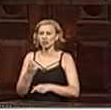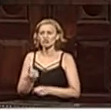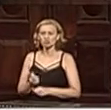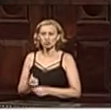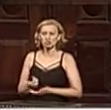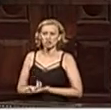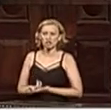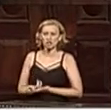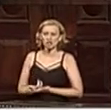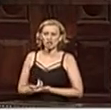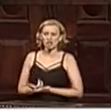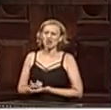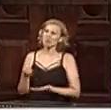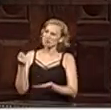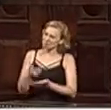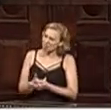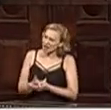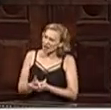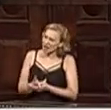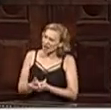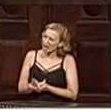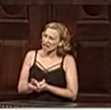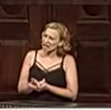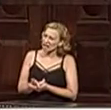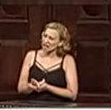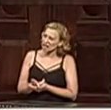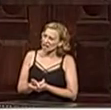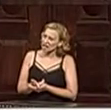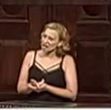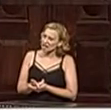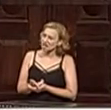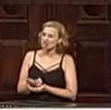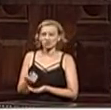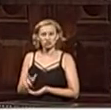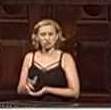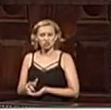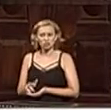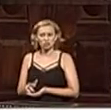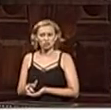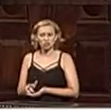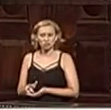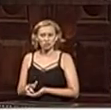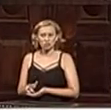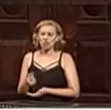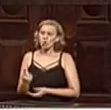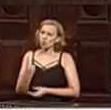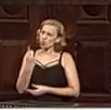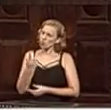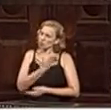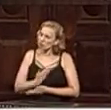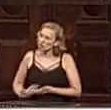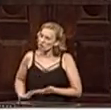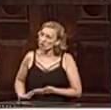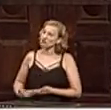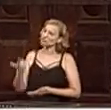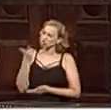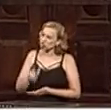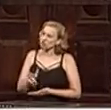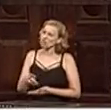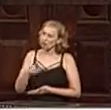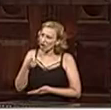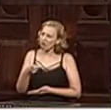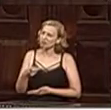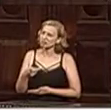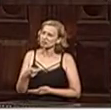E aí vamos sobretaxar a classe média. Foi isso que nós fizemos hoje. Por um governo, repito,